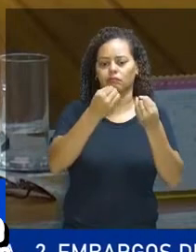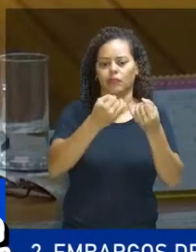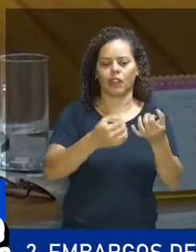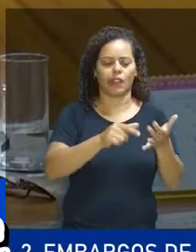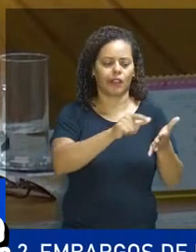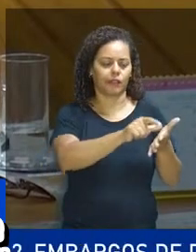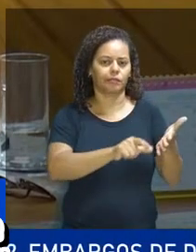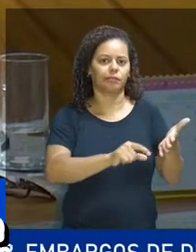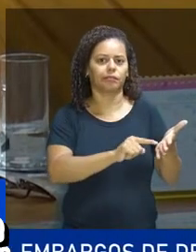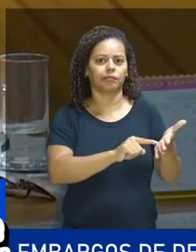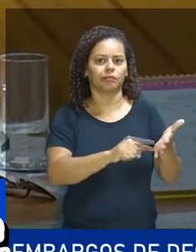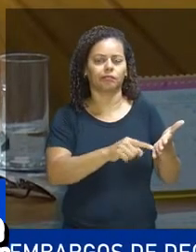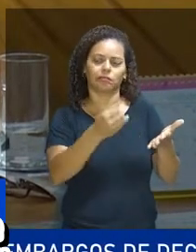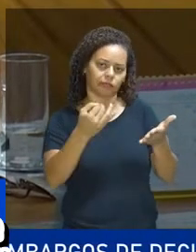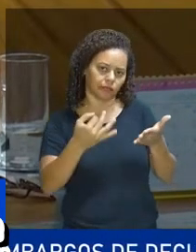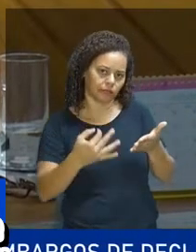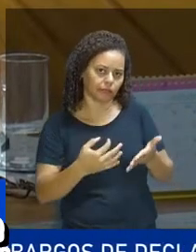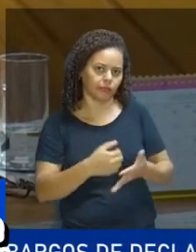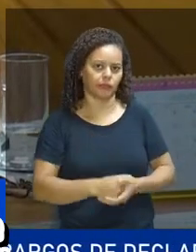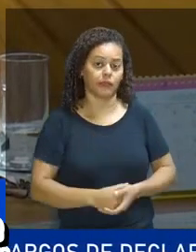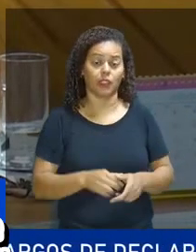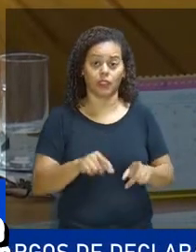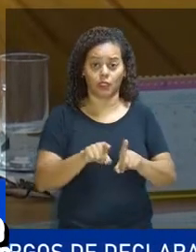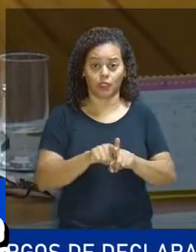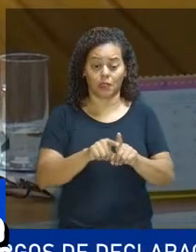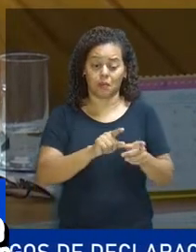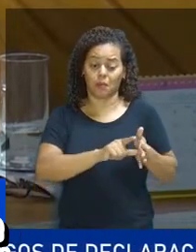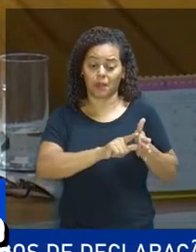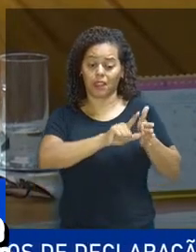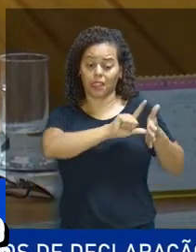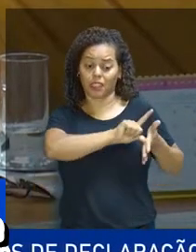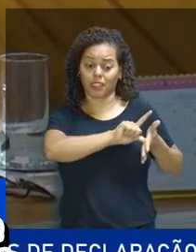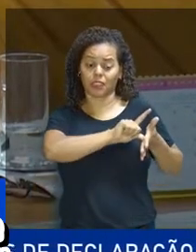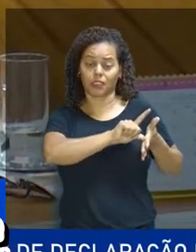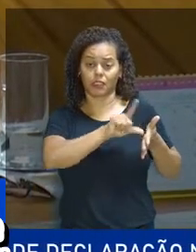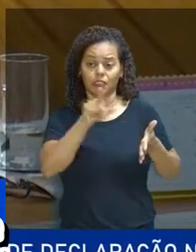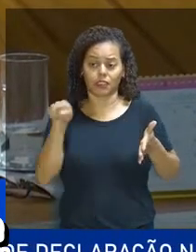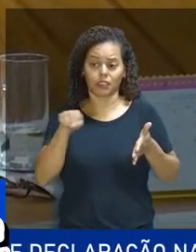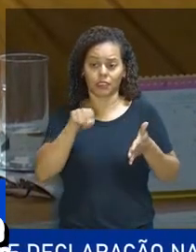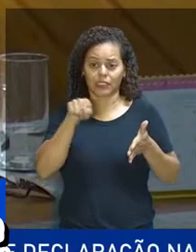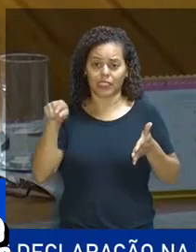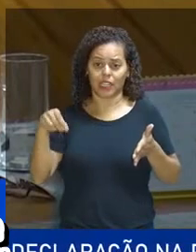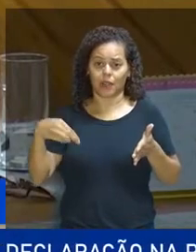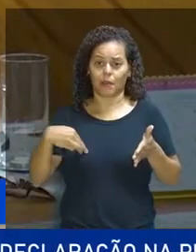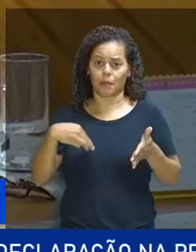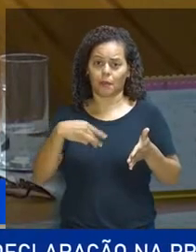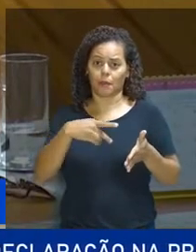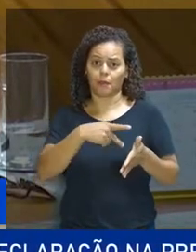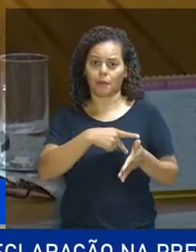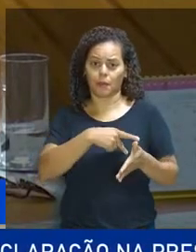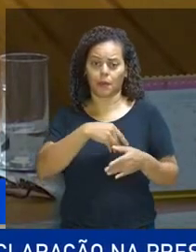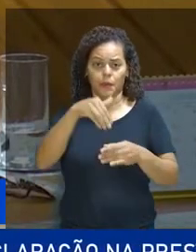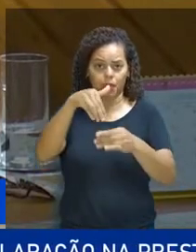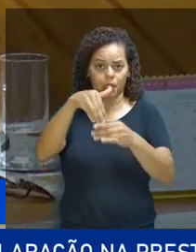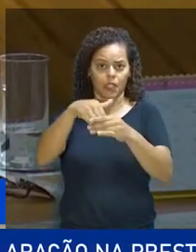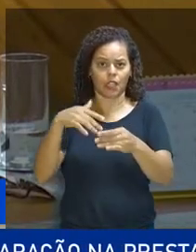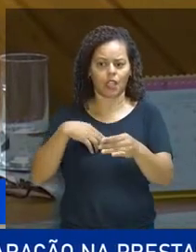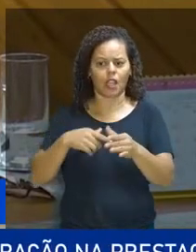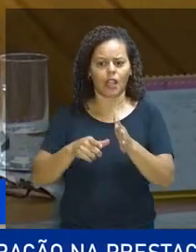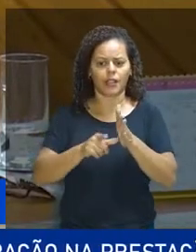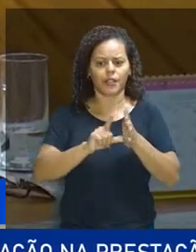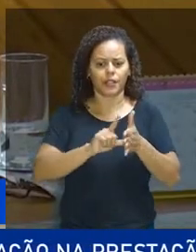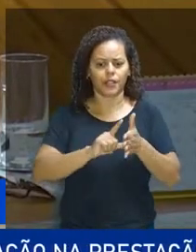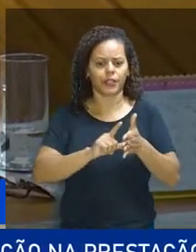dessa afirmação, ele disse que houve um equívoco na análise sobre a prestação de contas relacionado com